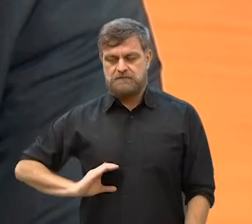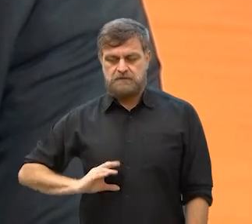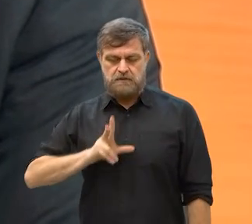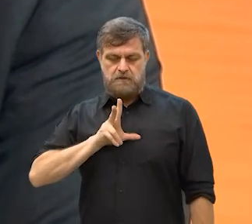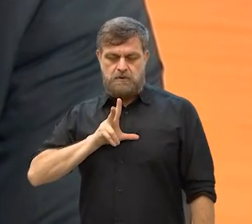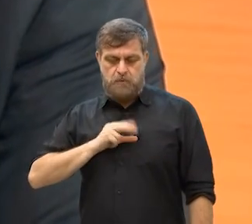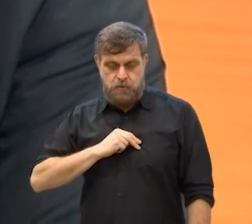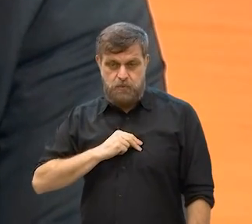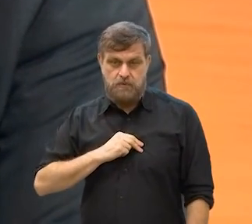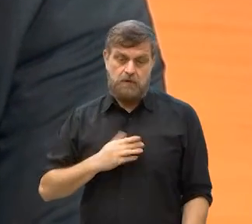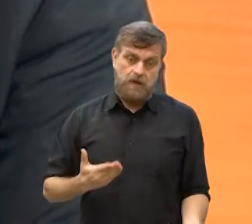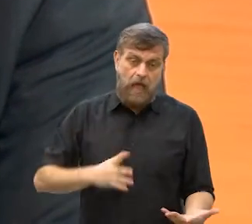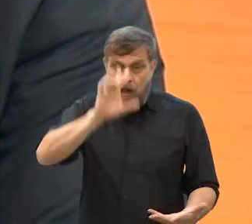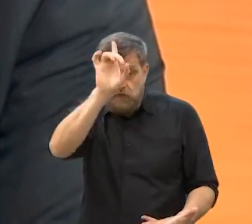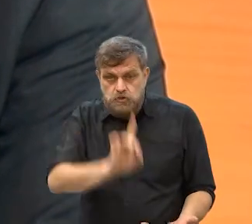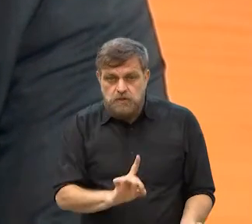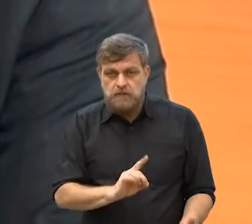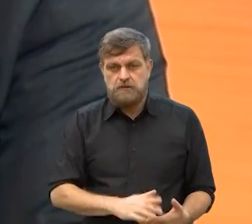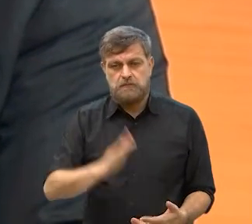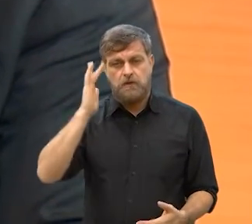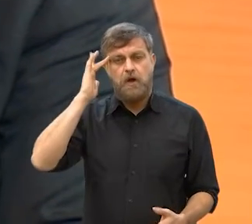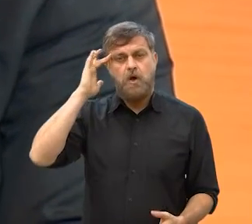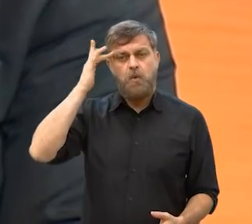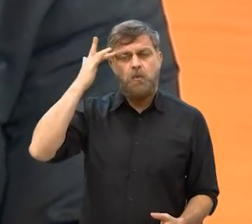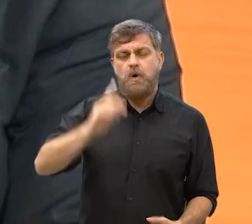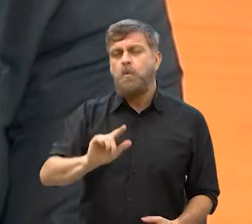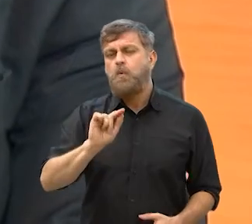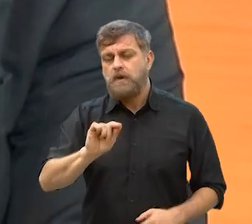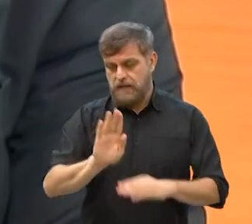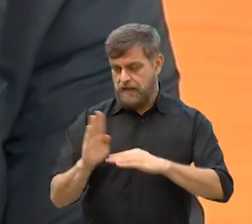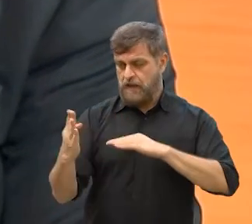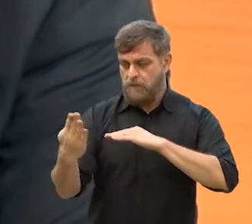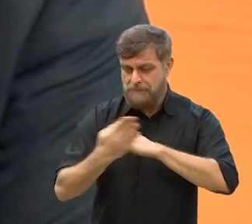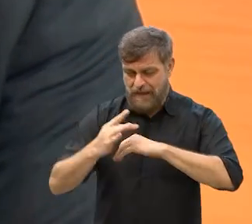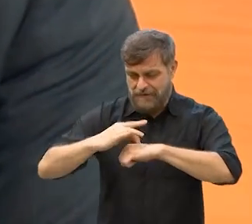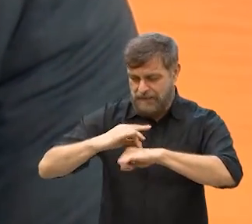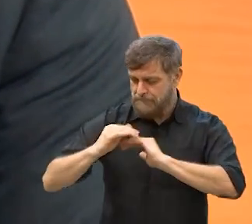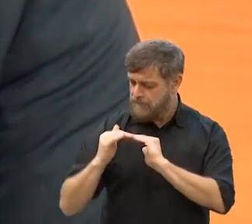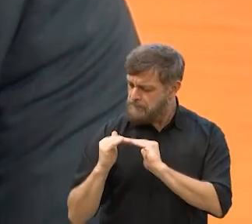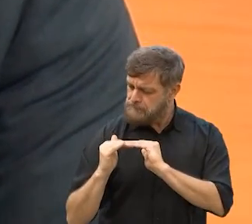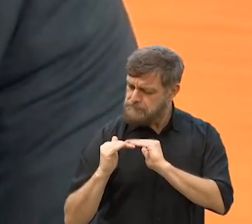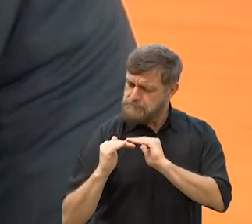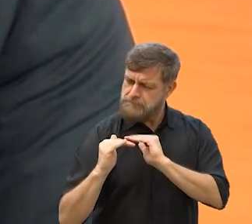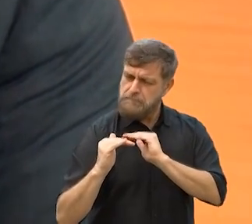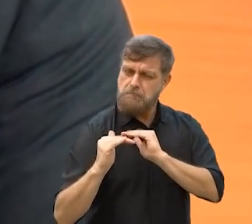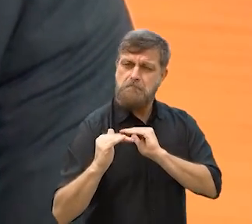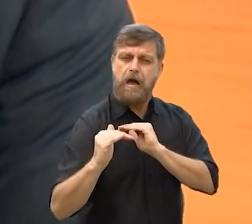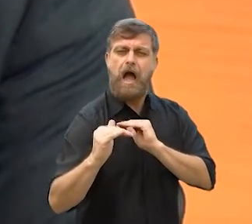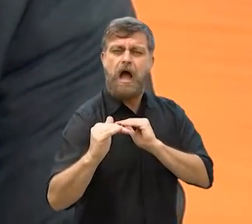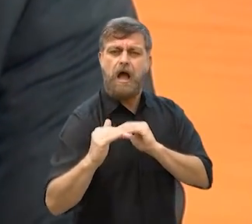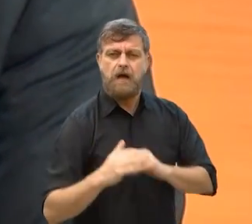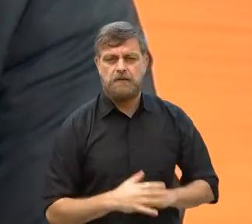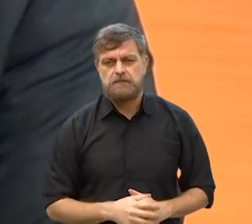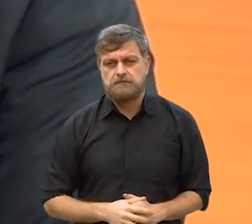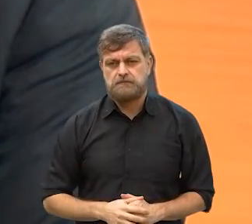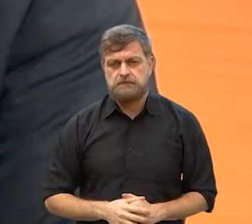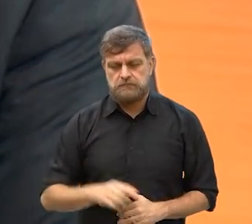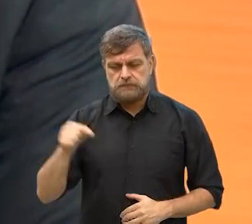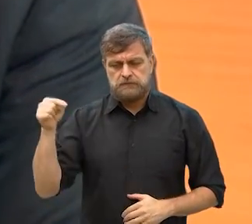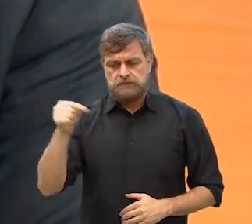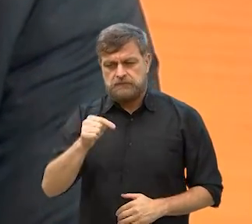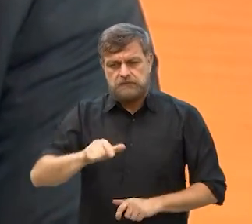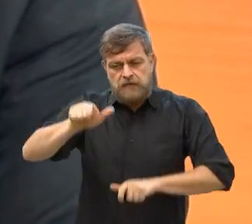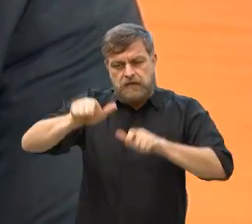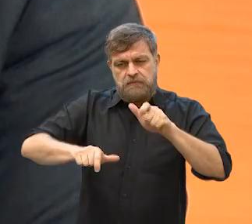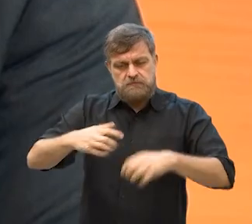um direito. Eu acho que um bairro pavimentado, uma rua pavimentada, traz